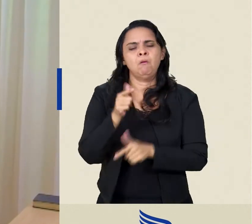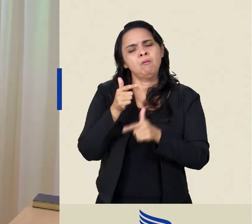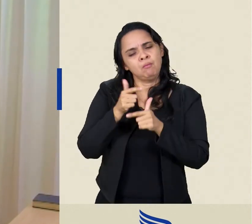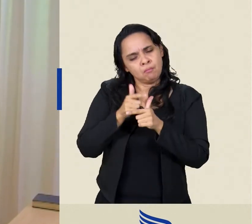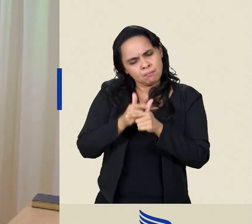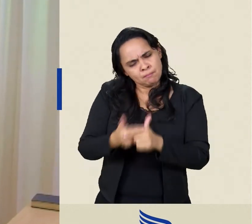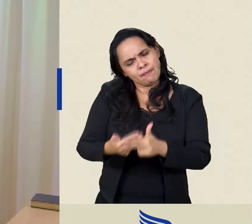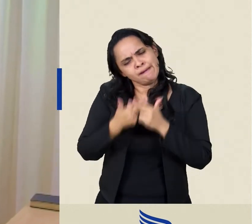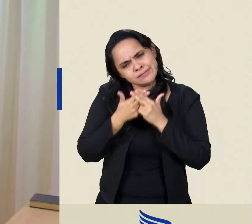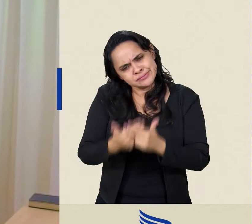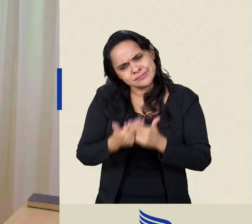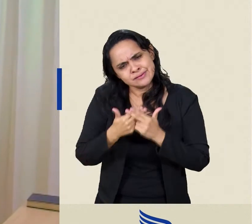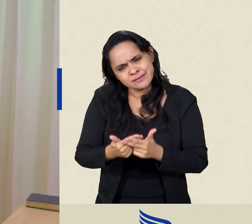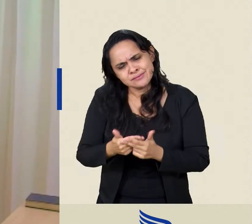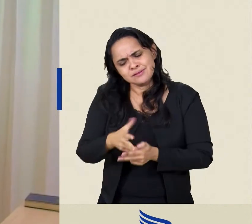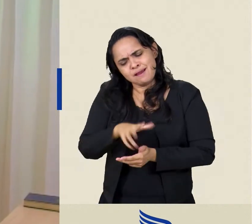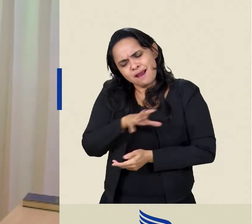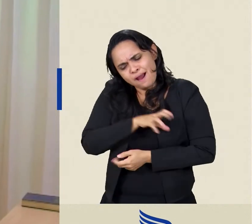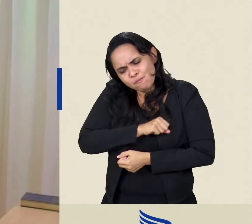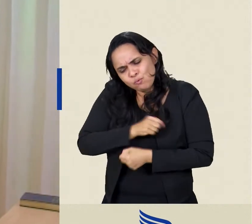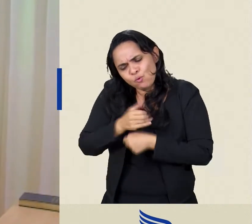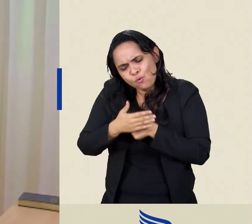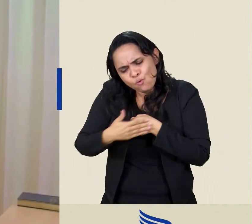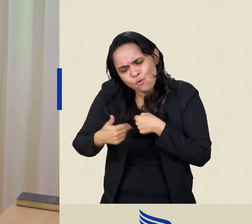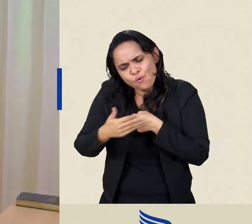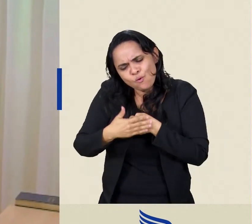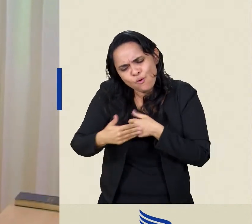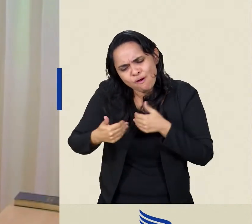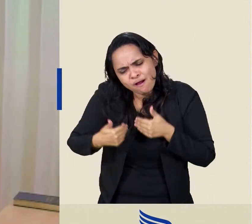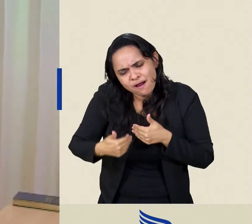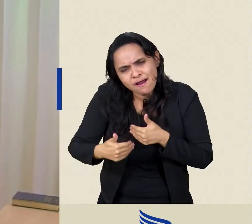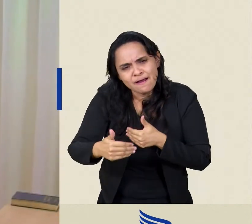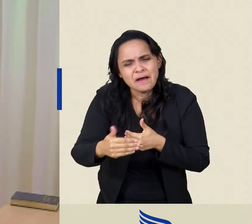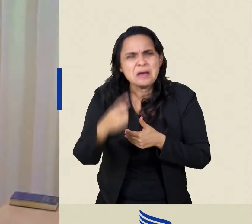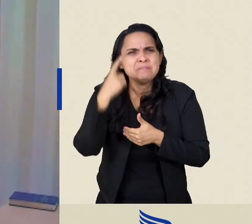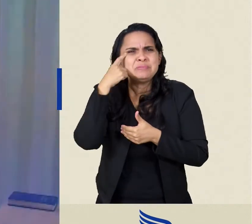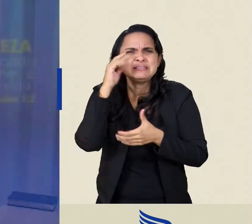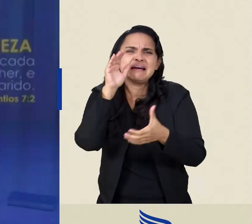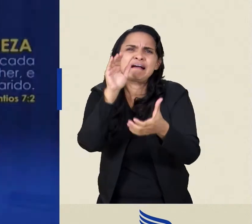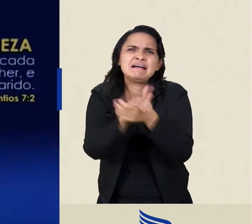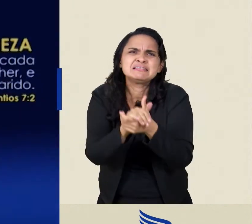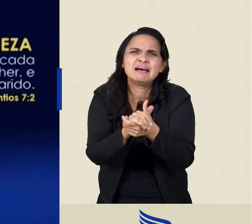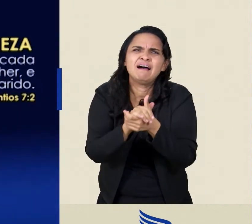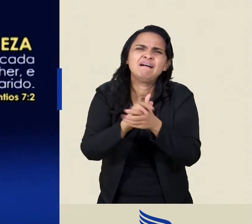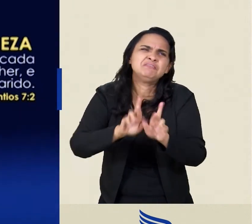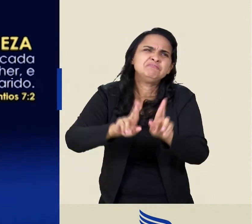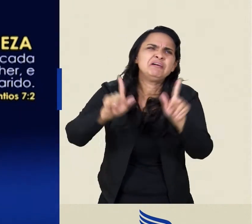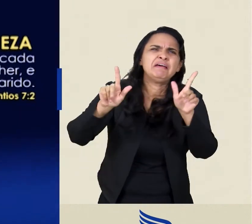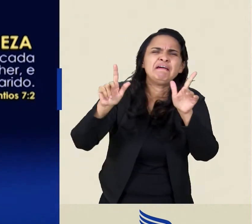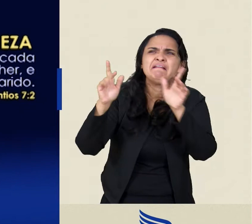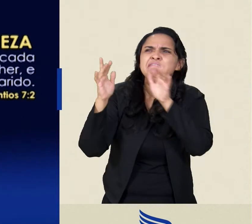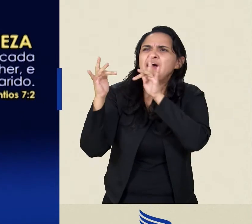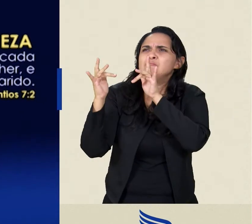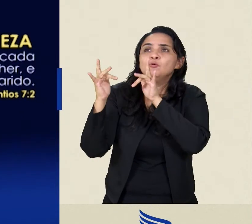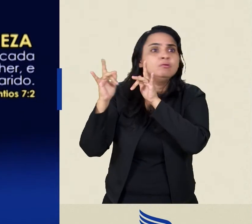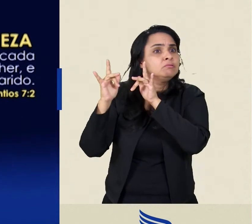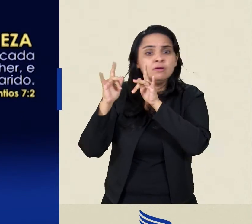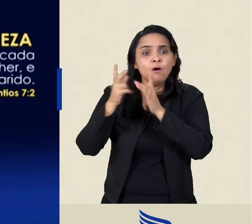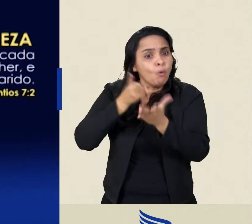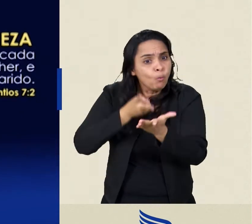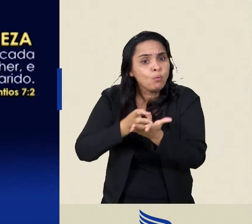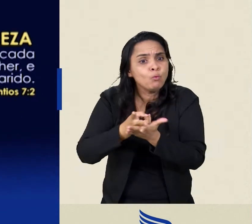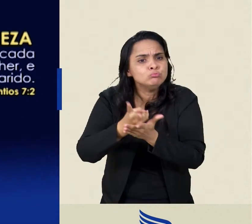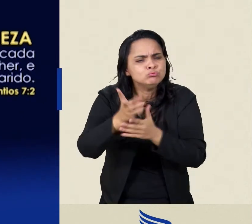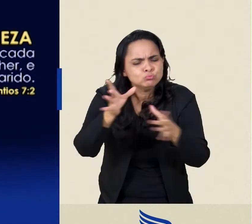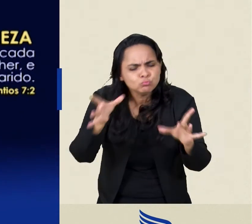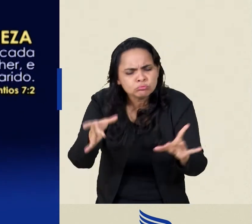primeiras atenções e assim, em vez de ser o fim, será o início do amor. Pureza. Mas por